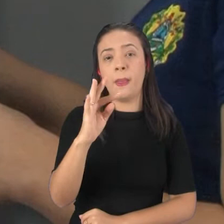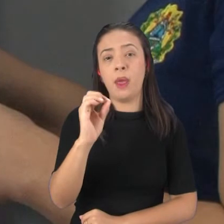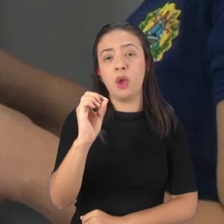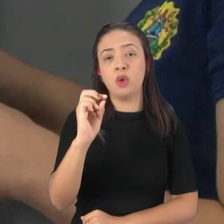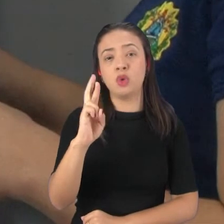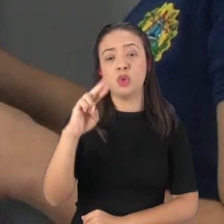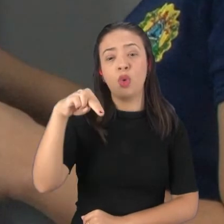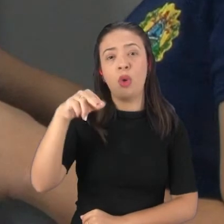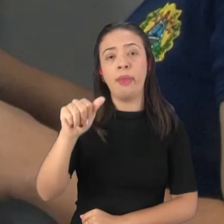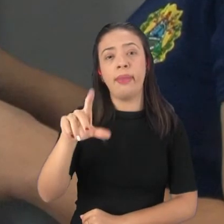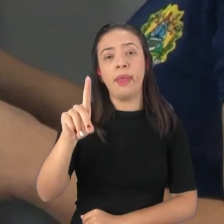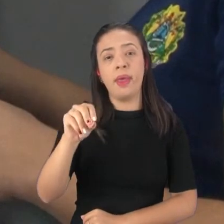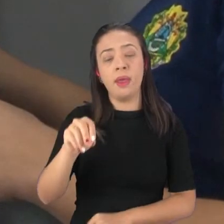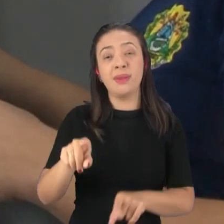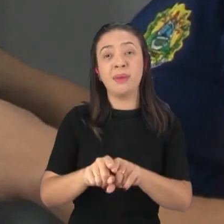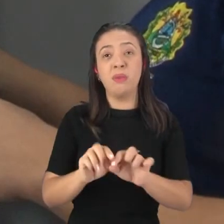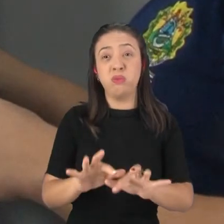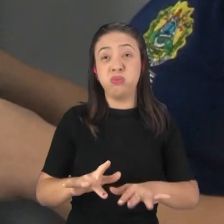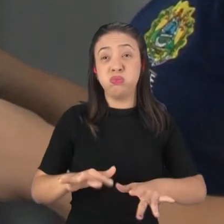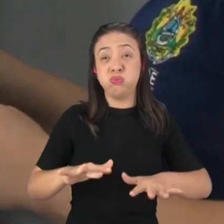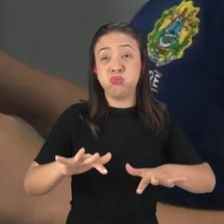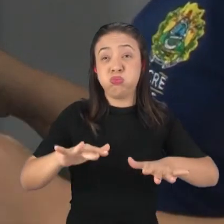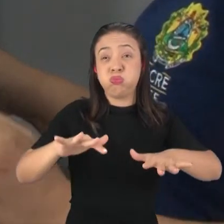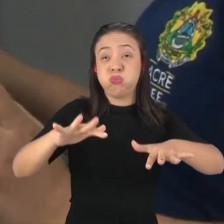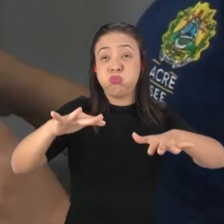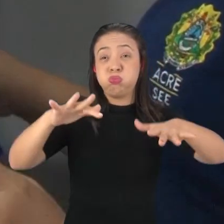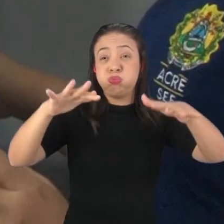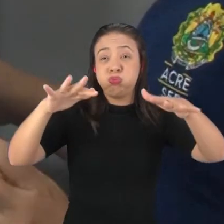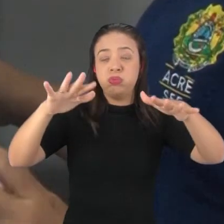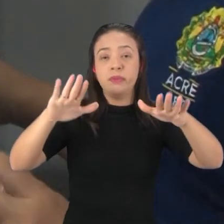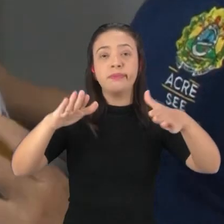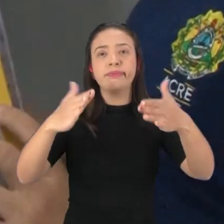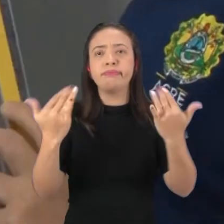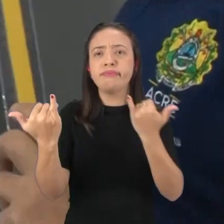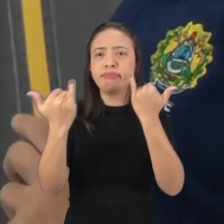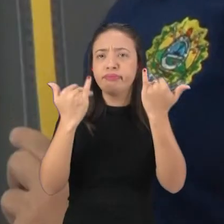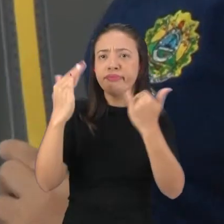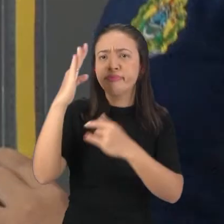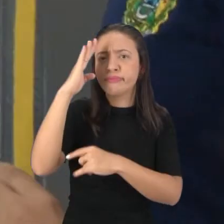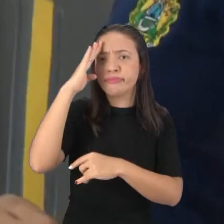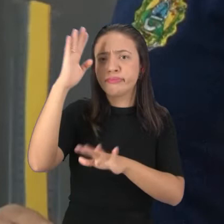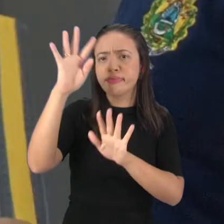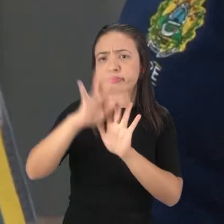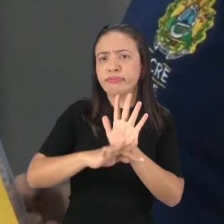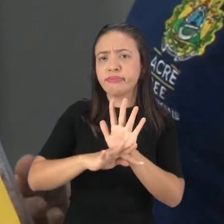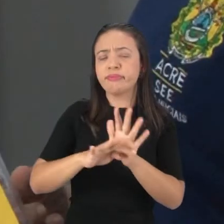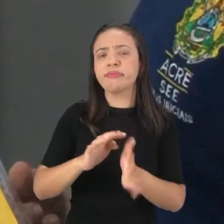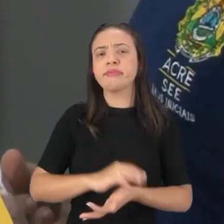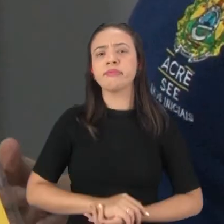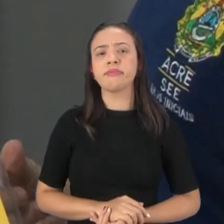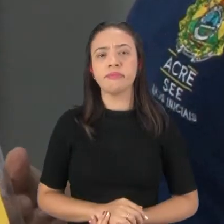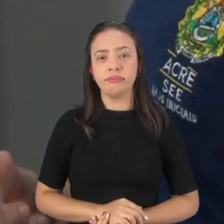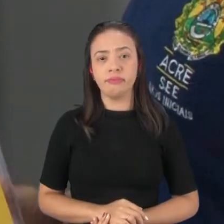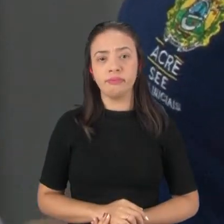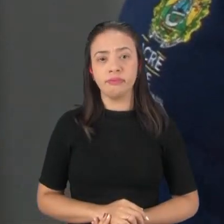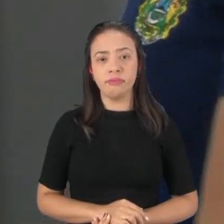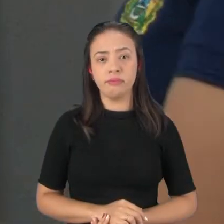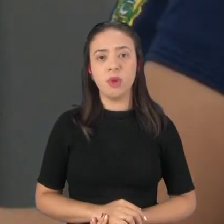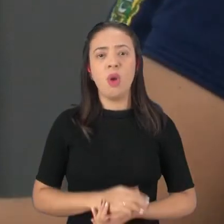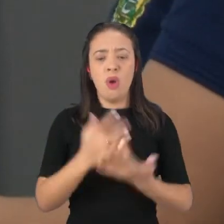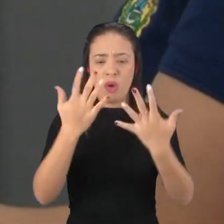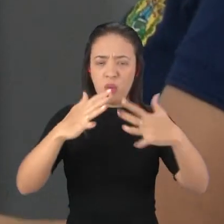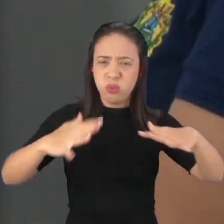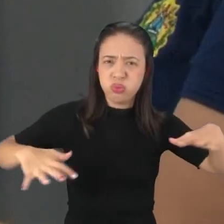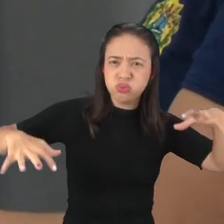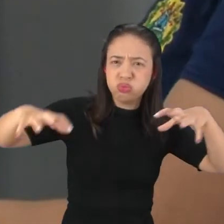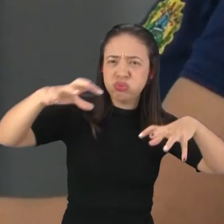inundações. Ok? Qual a ideia central desse texto aí? São